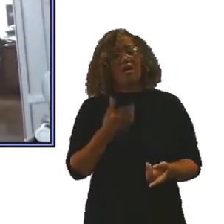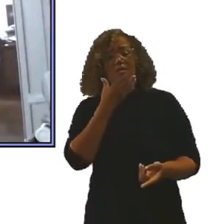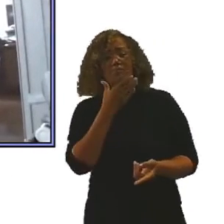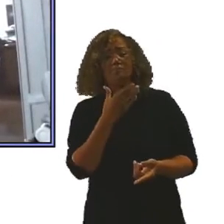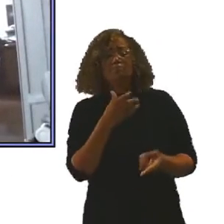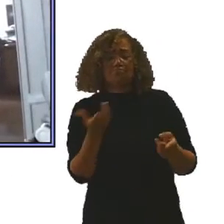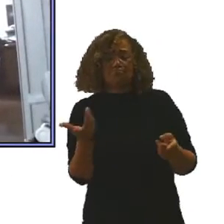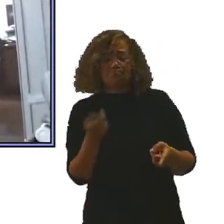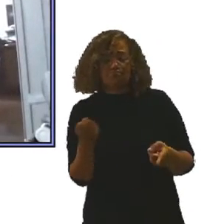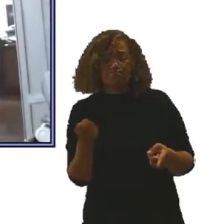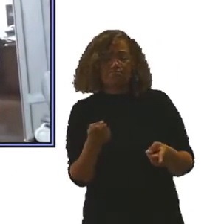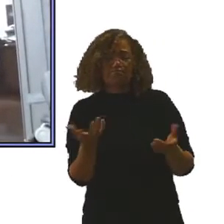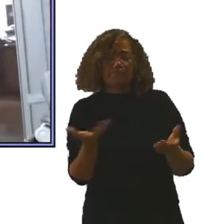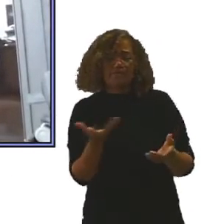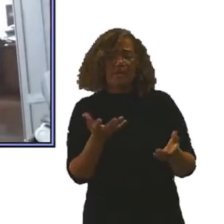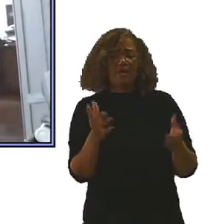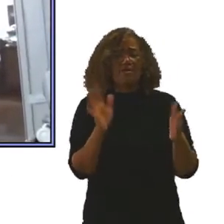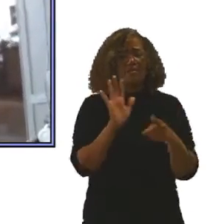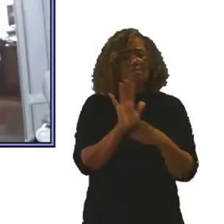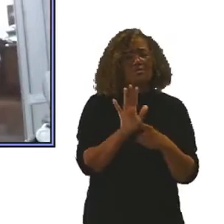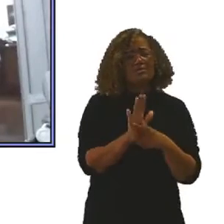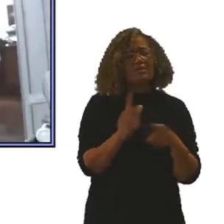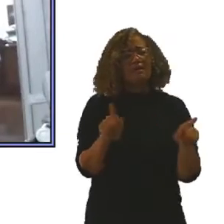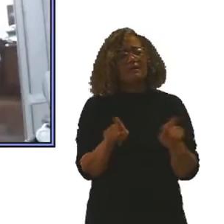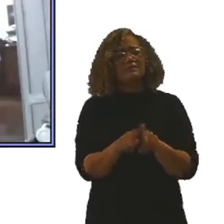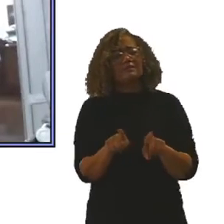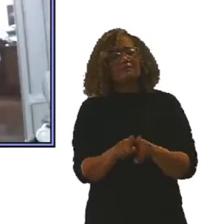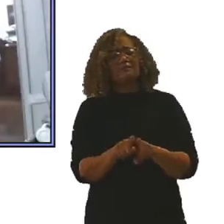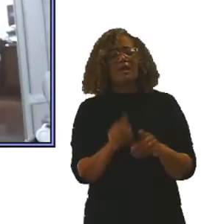vou lançar alguns